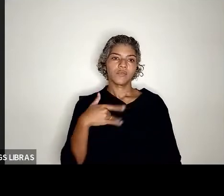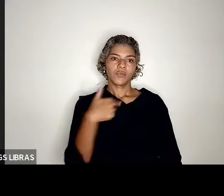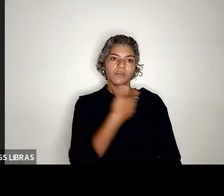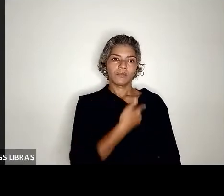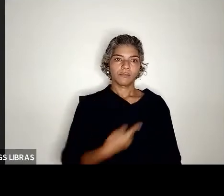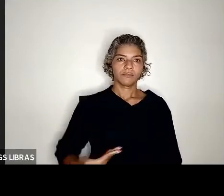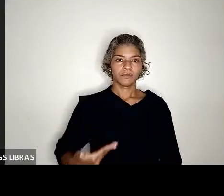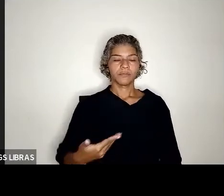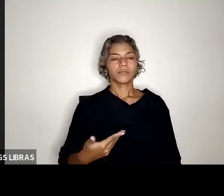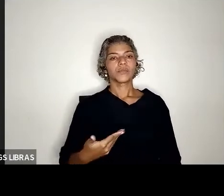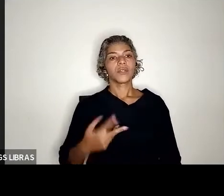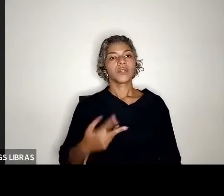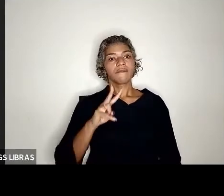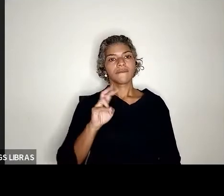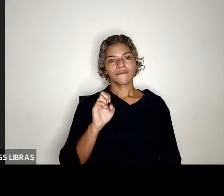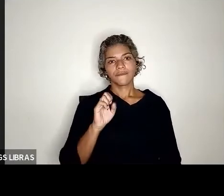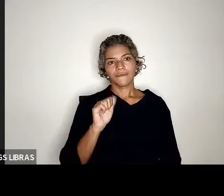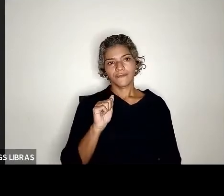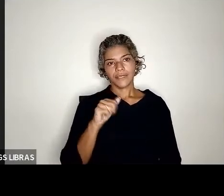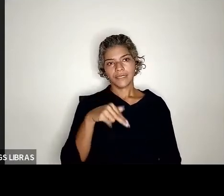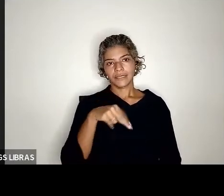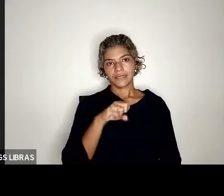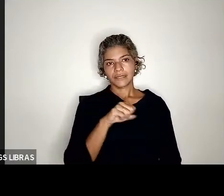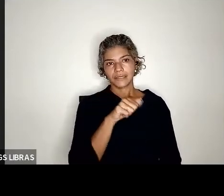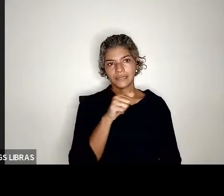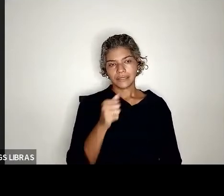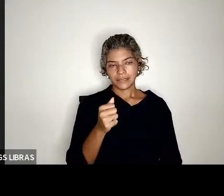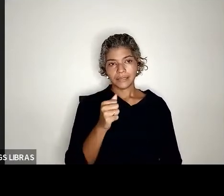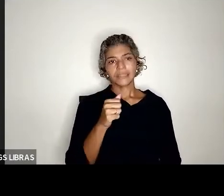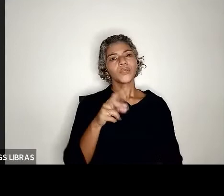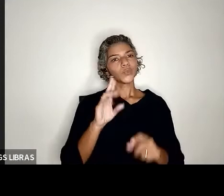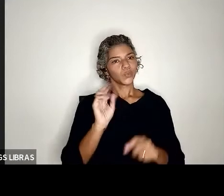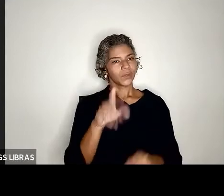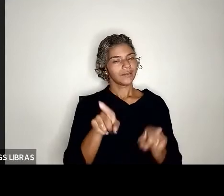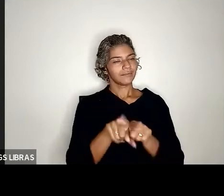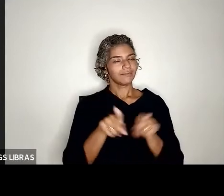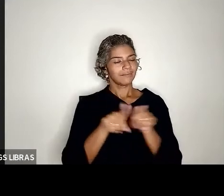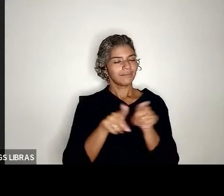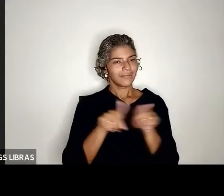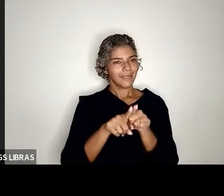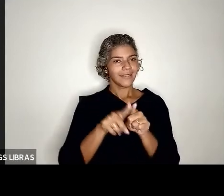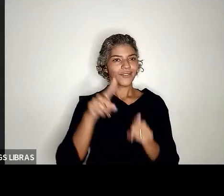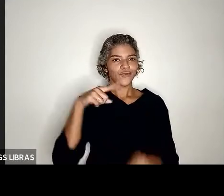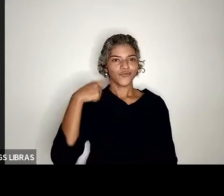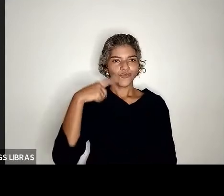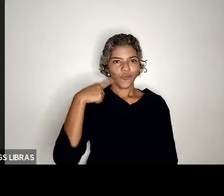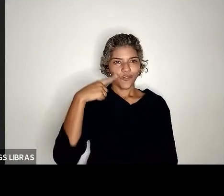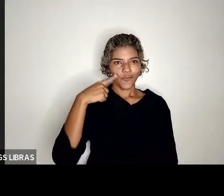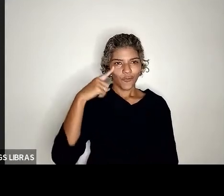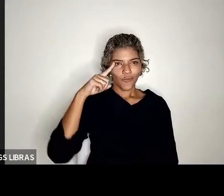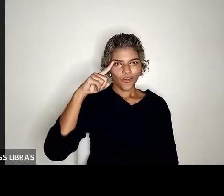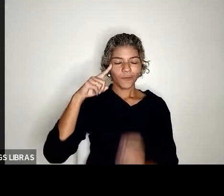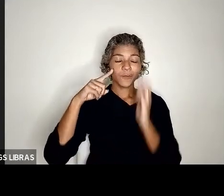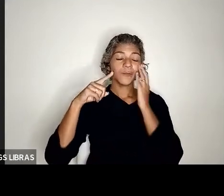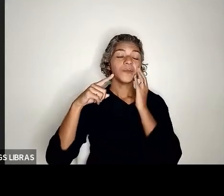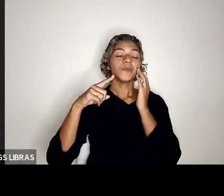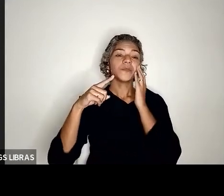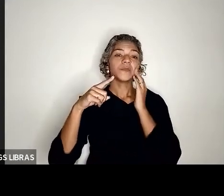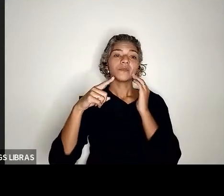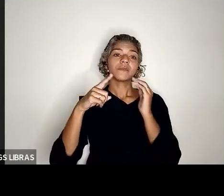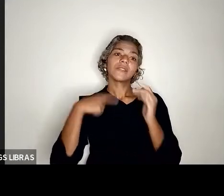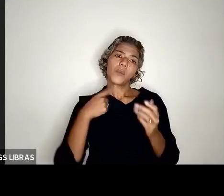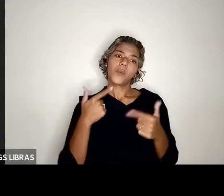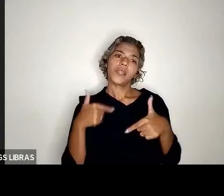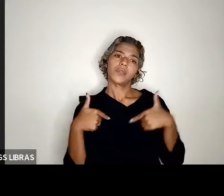Vanessa Figueiredo Lima. Também sou advogada, atuo na questão de gênero, então um tema muito caro para mim. E sou